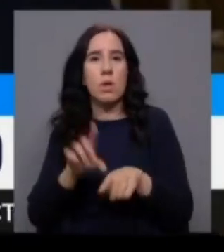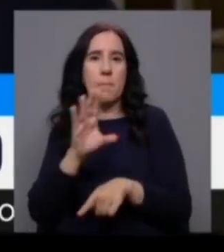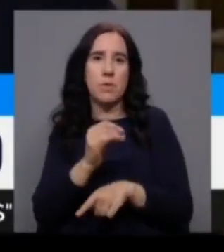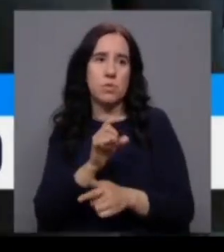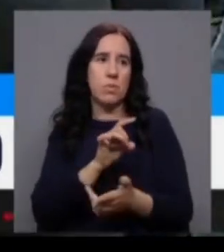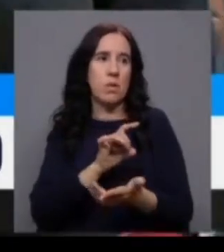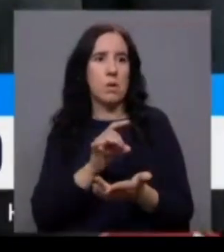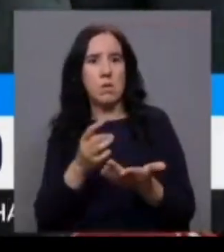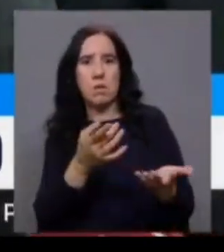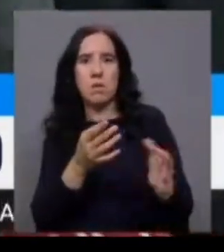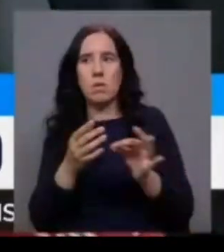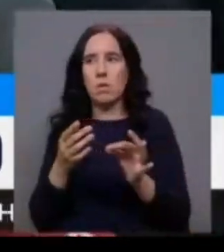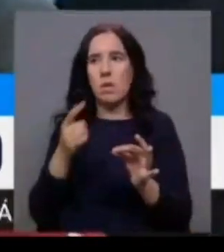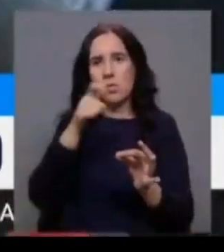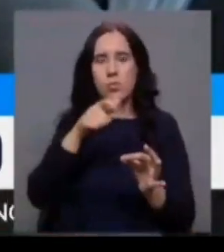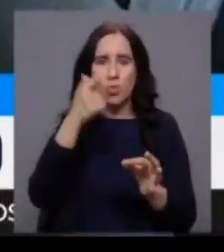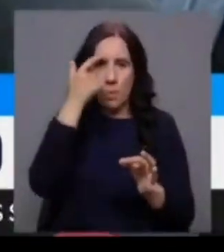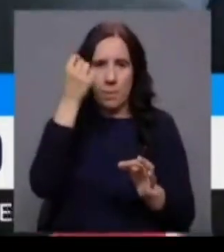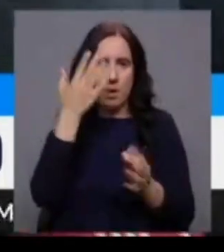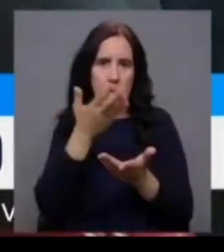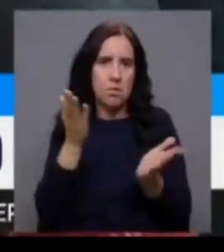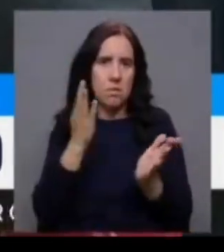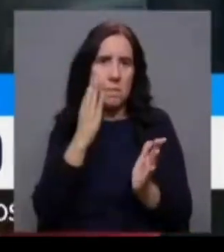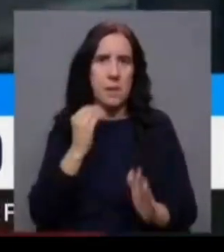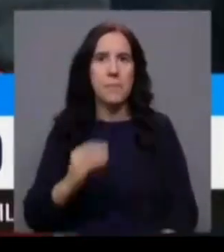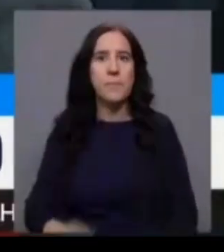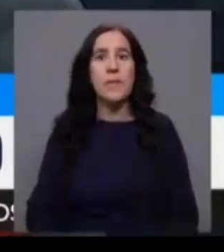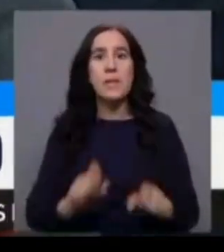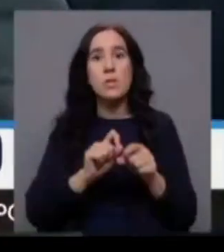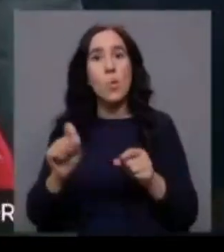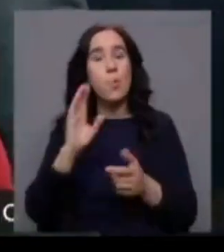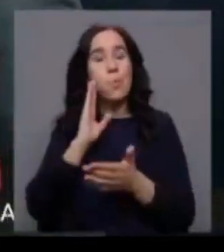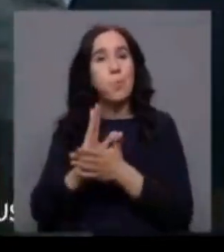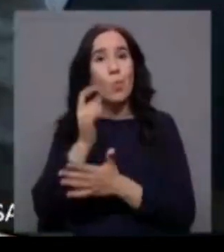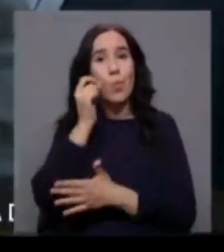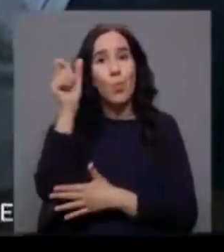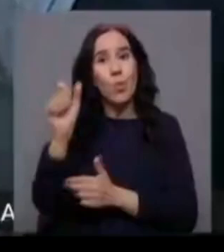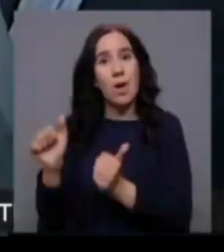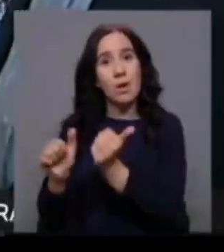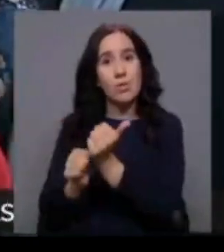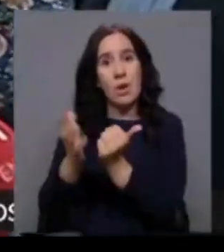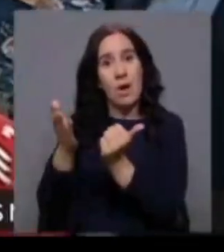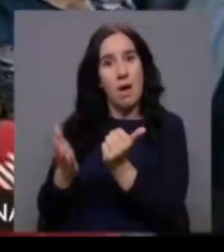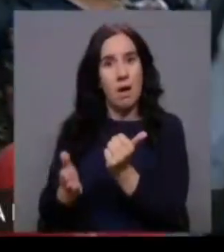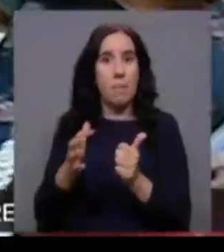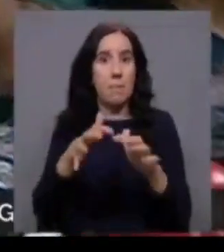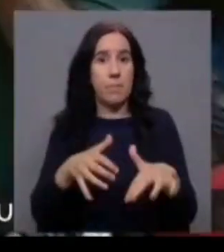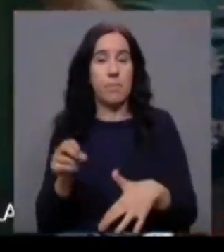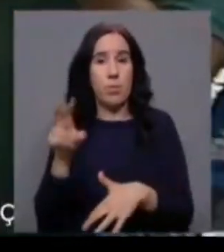também compreendem isso. Manuel Matias foi assessor na última legislatura, mas com o novo Parlamento voltou a ser